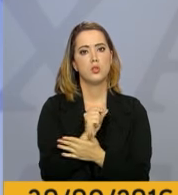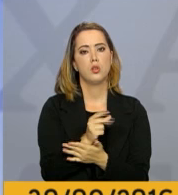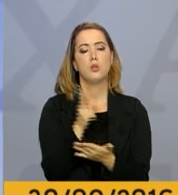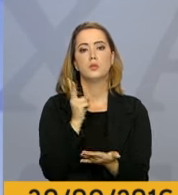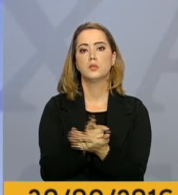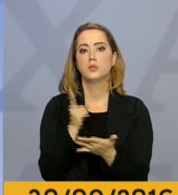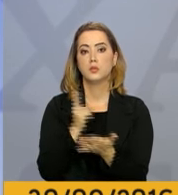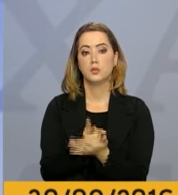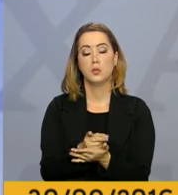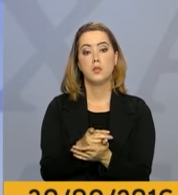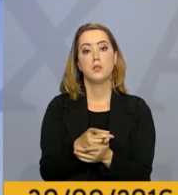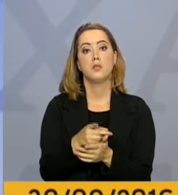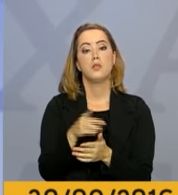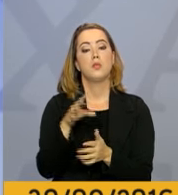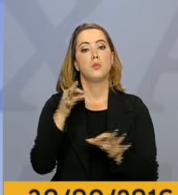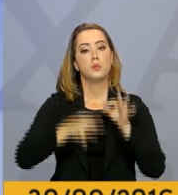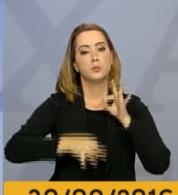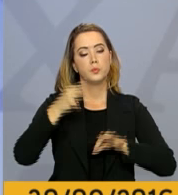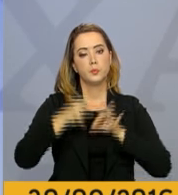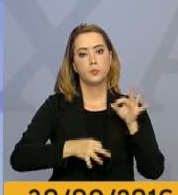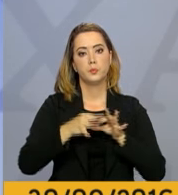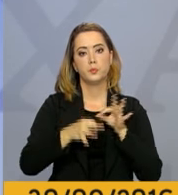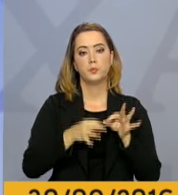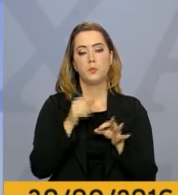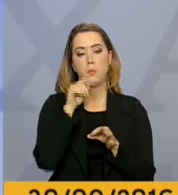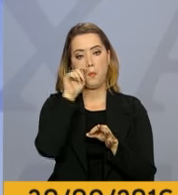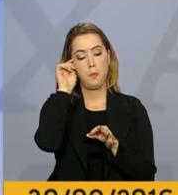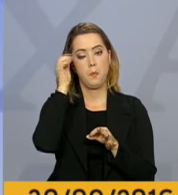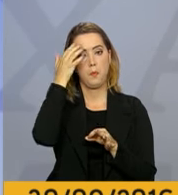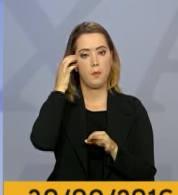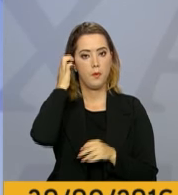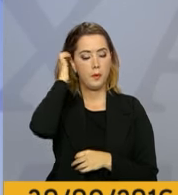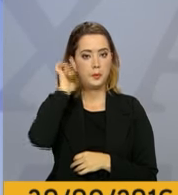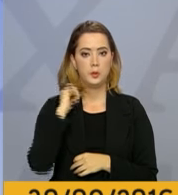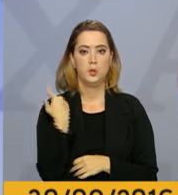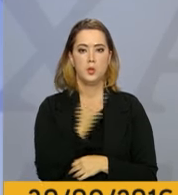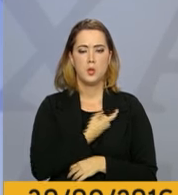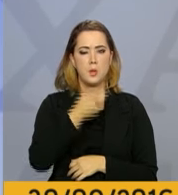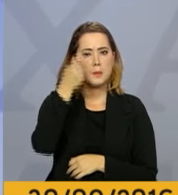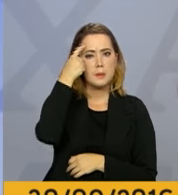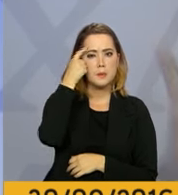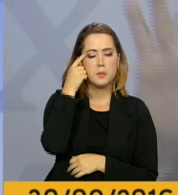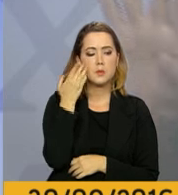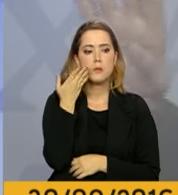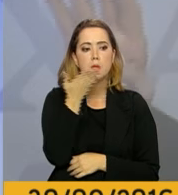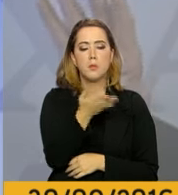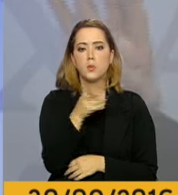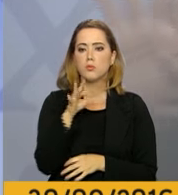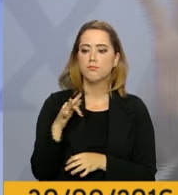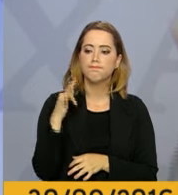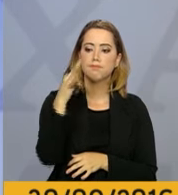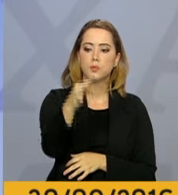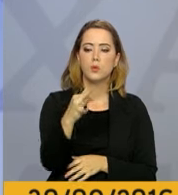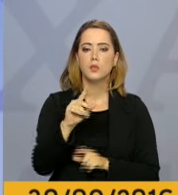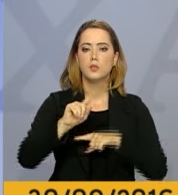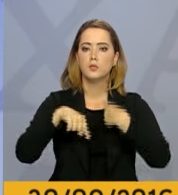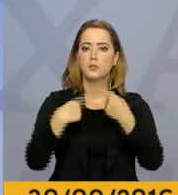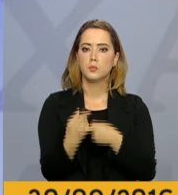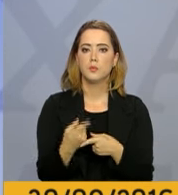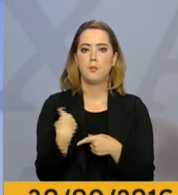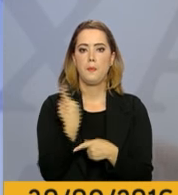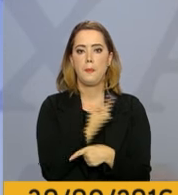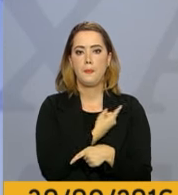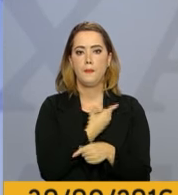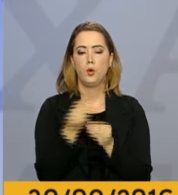próprios tribunais. Por isso mesmo, nós pensamos nela, vamos deixá-la um pouco mais adiante para verificar como